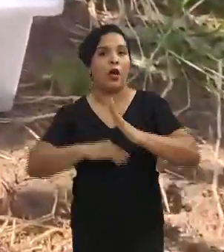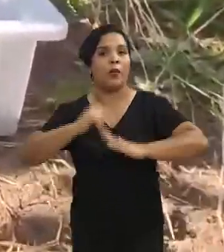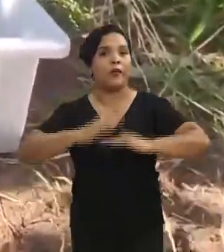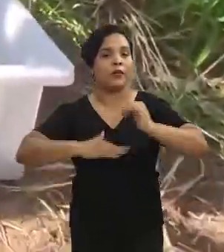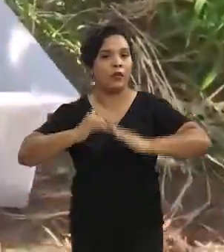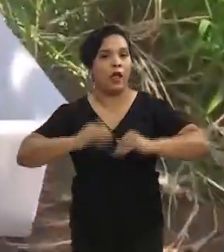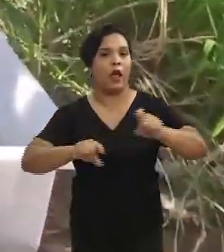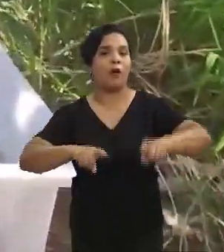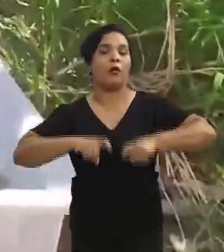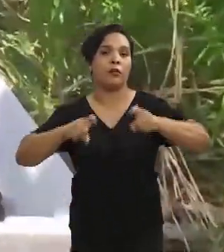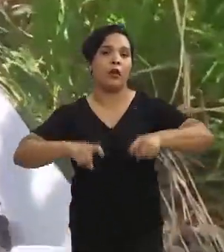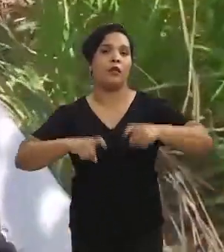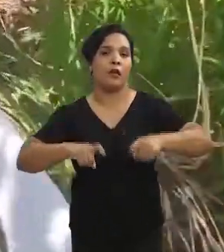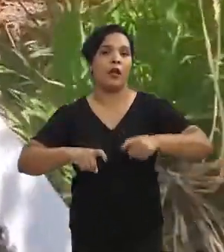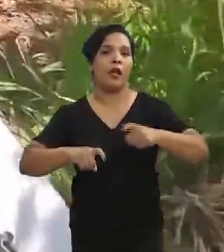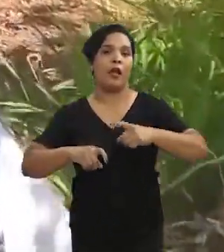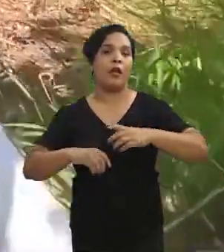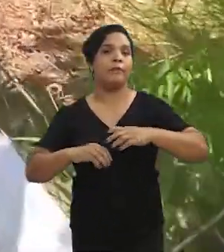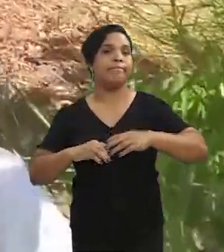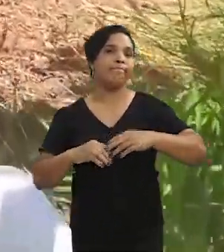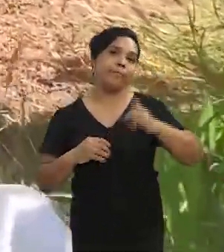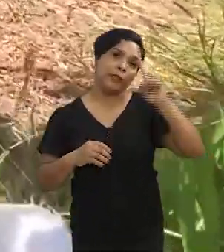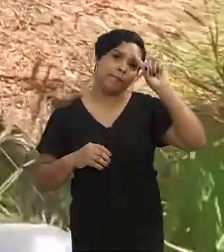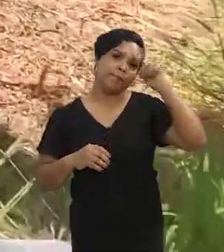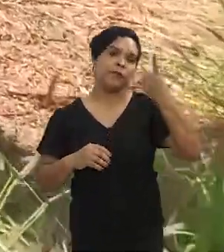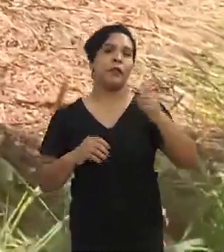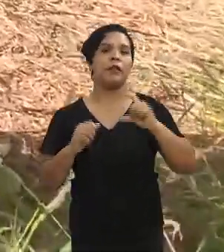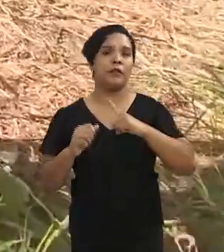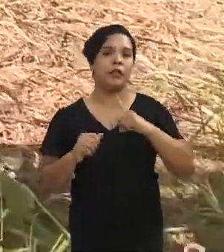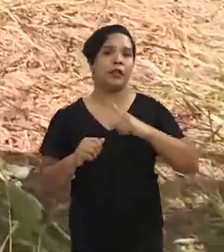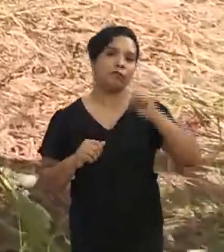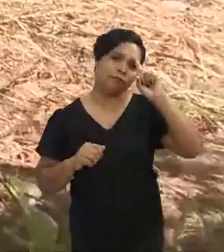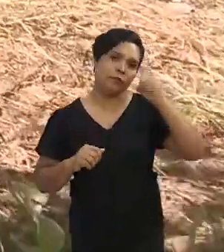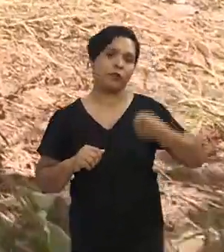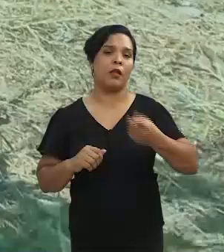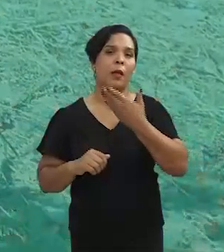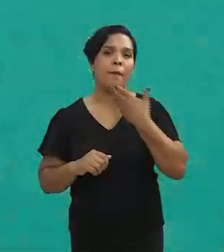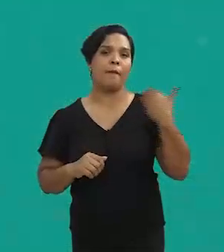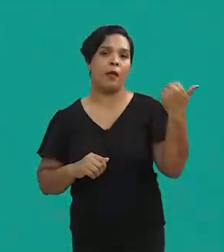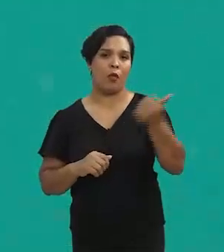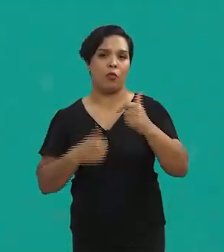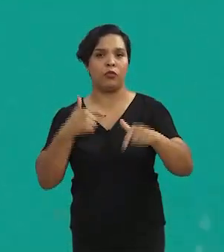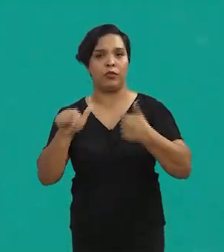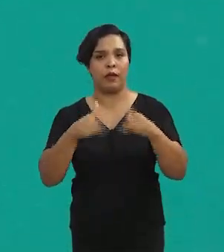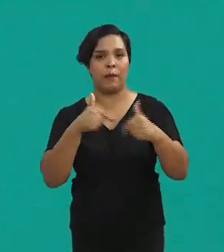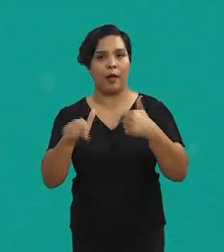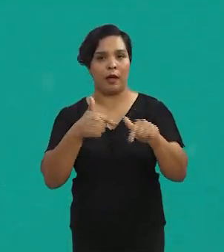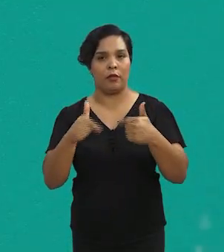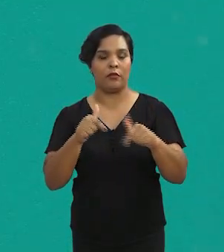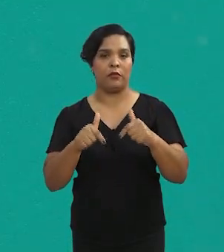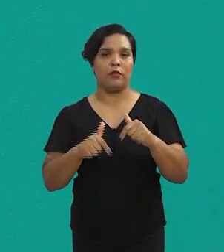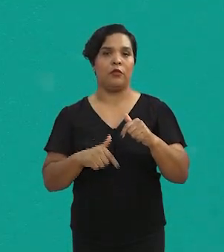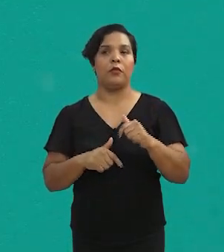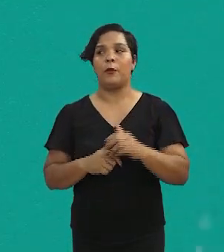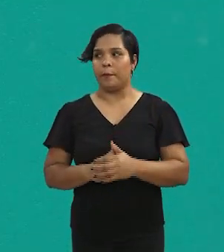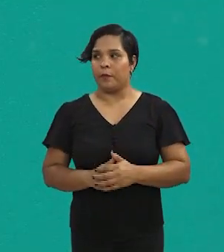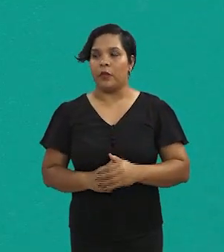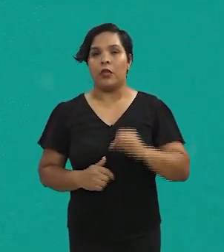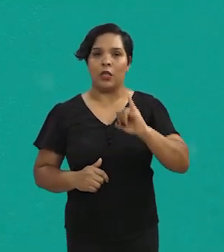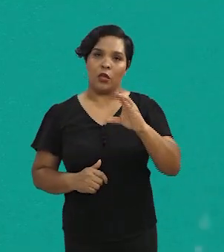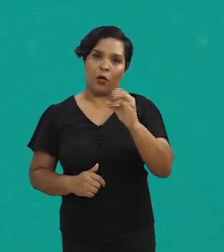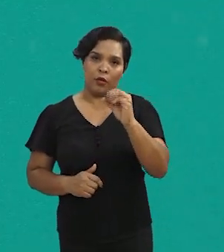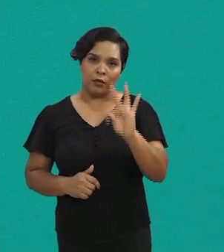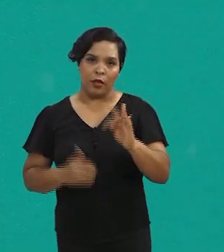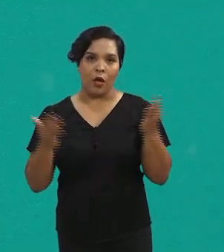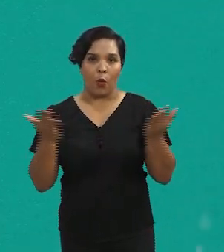agrônomo a tomarem decisões melhores no seu processo de produção. A IoT é uma palavra que está muito na